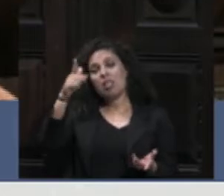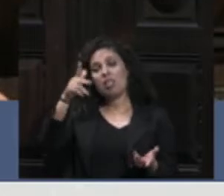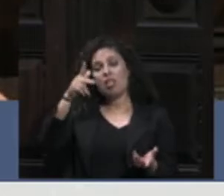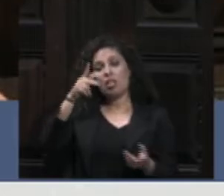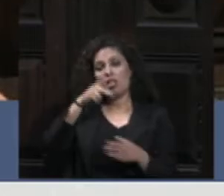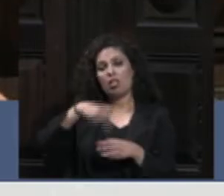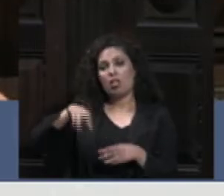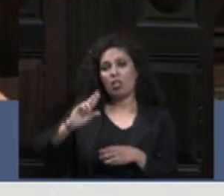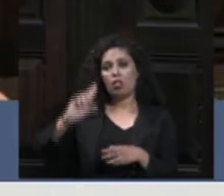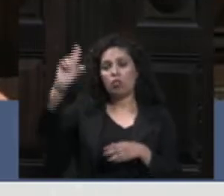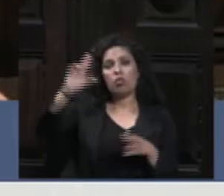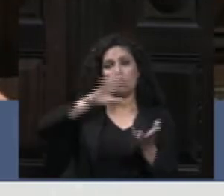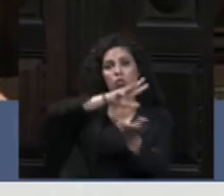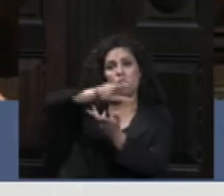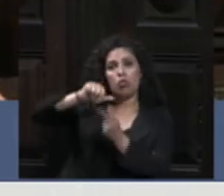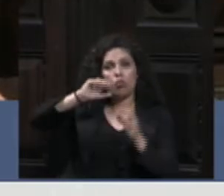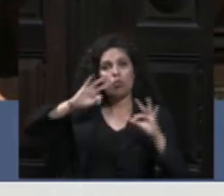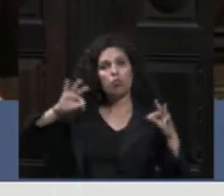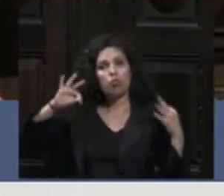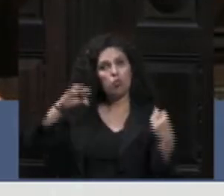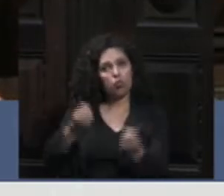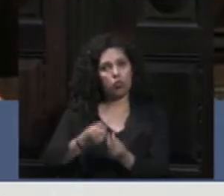mundial, que era